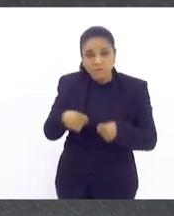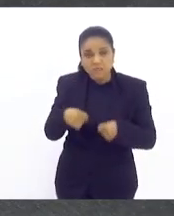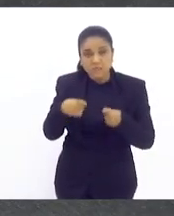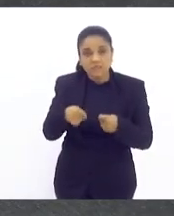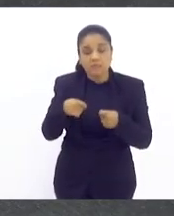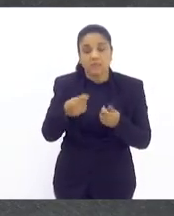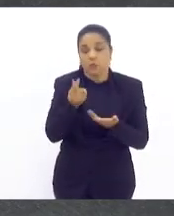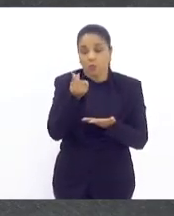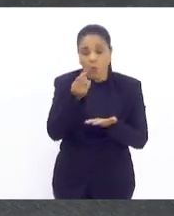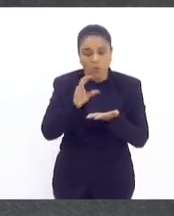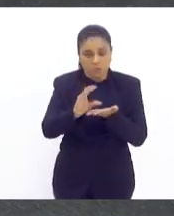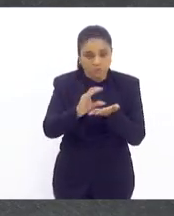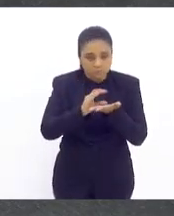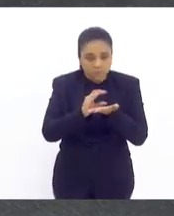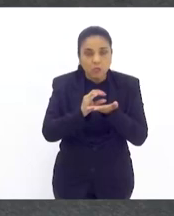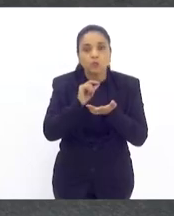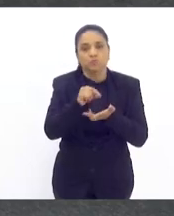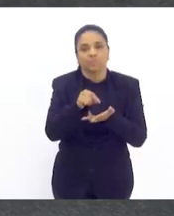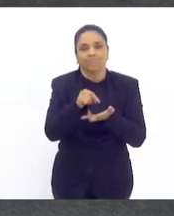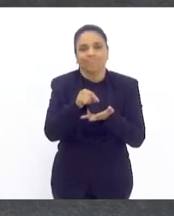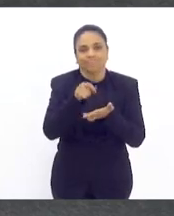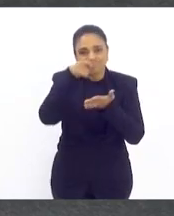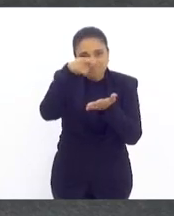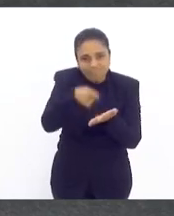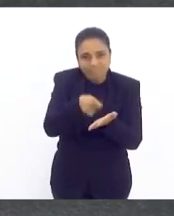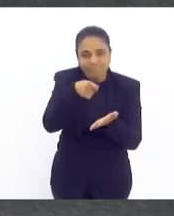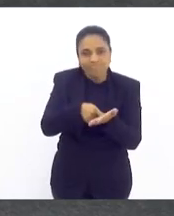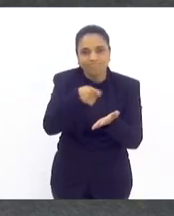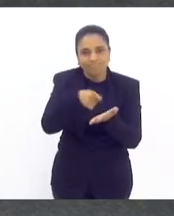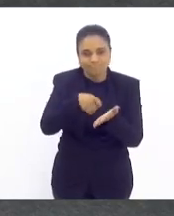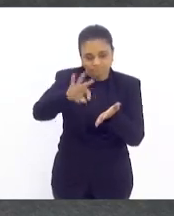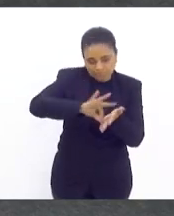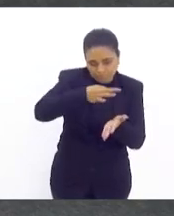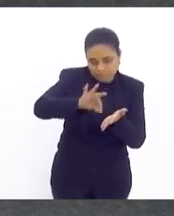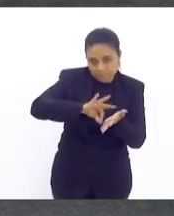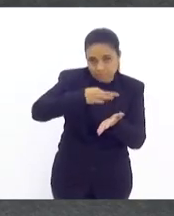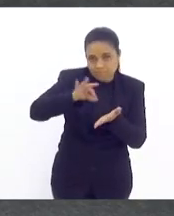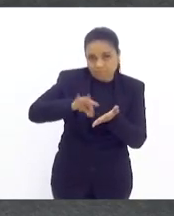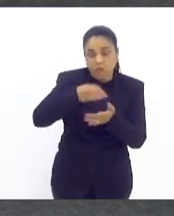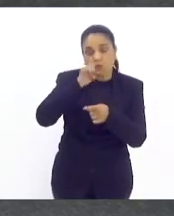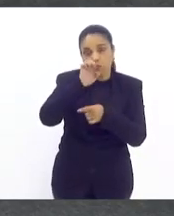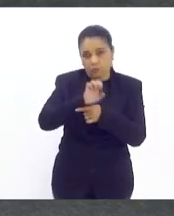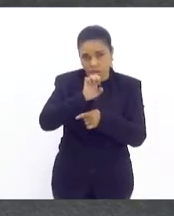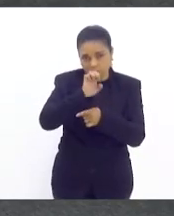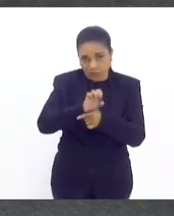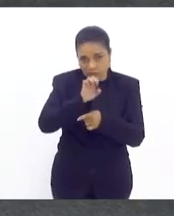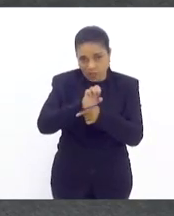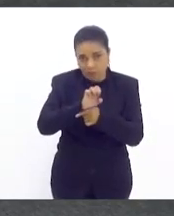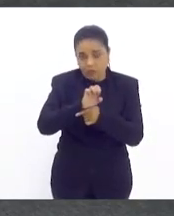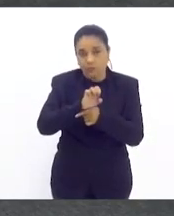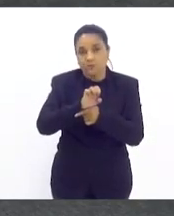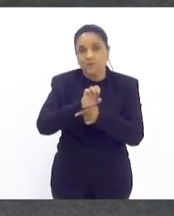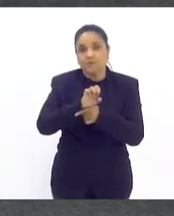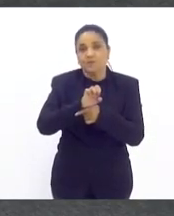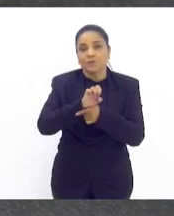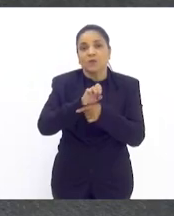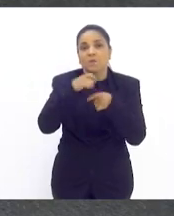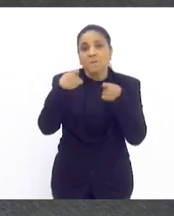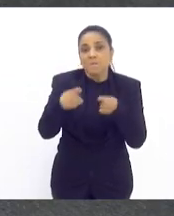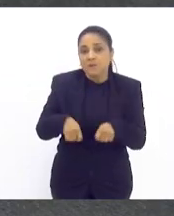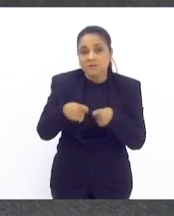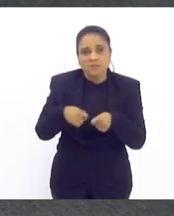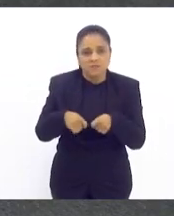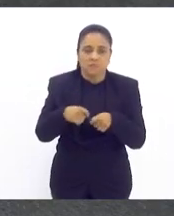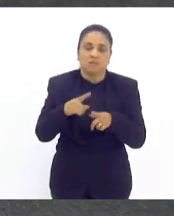orçamento garantir nas rubricas do orçamento do Estado porque a gente sabe que a gente não faz